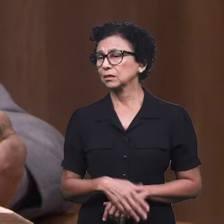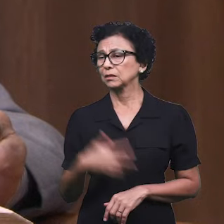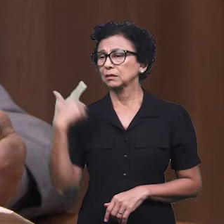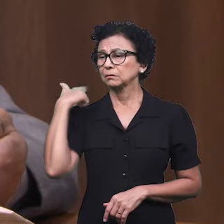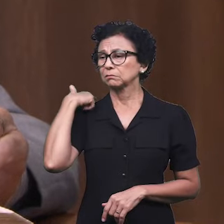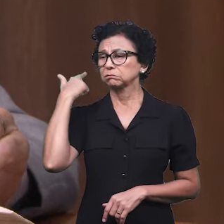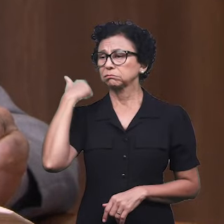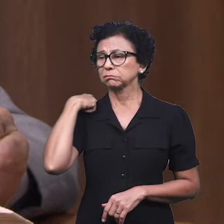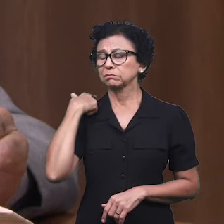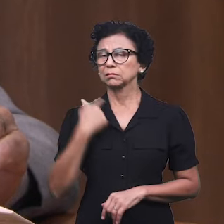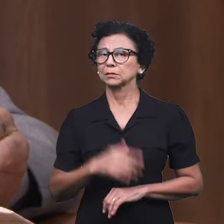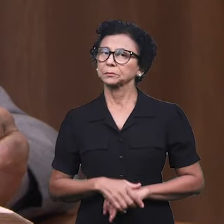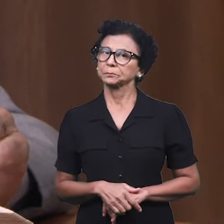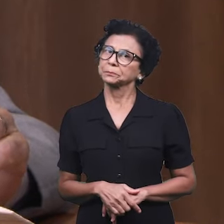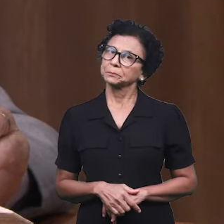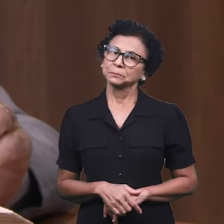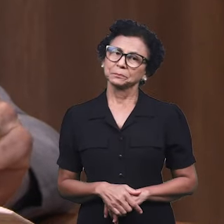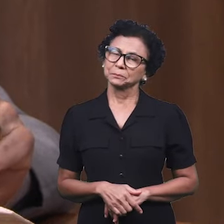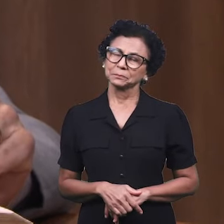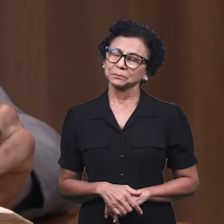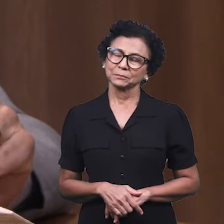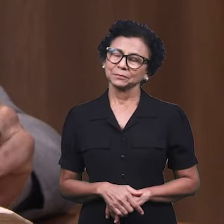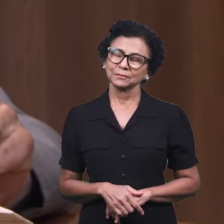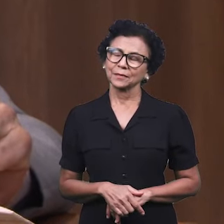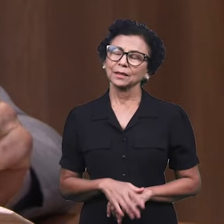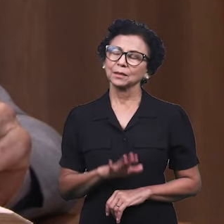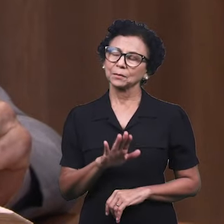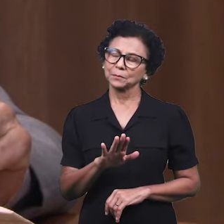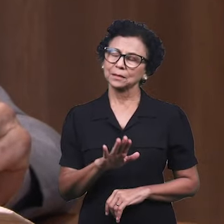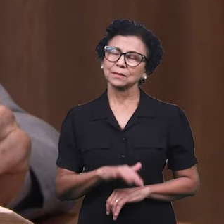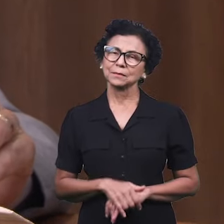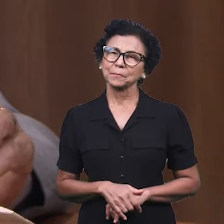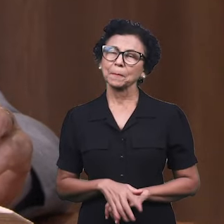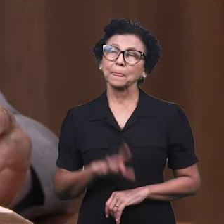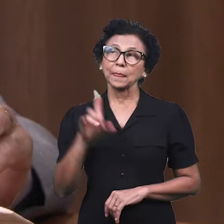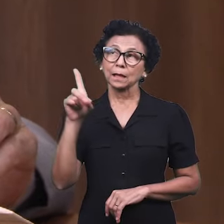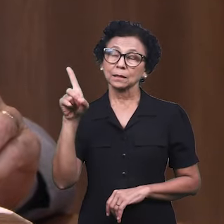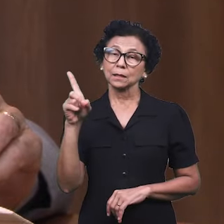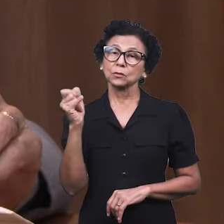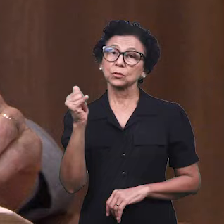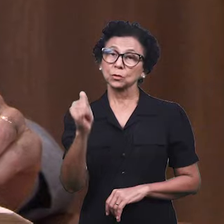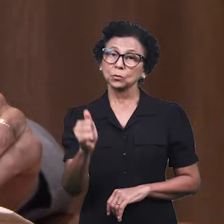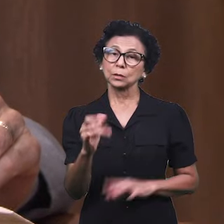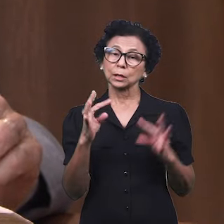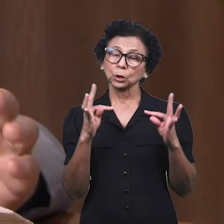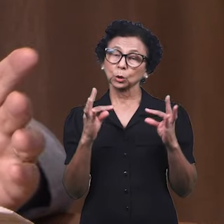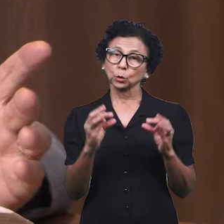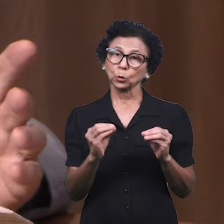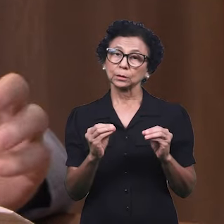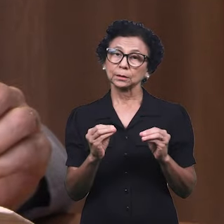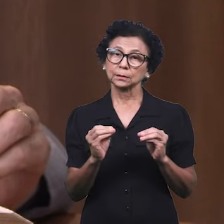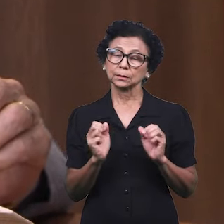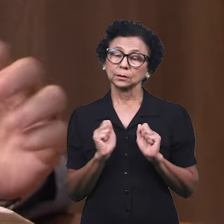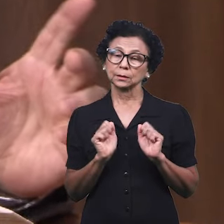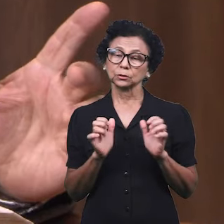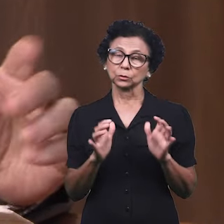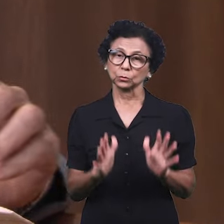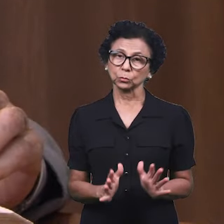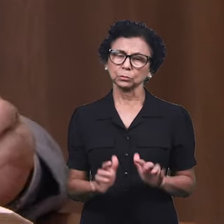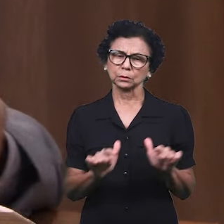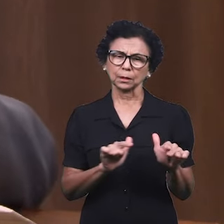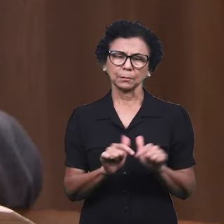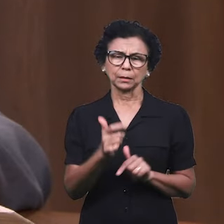diz que tudo que fizermos, devemos fazer como se estivesse fazendo para o Senhor. Interessante, tem uma passagem, eu acho que até histórica, né,